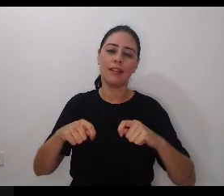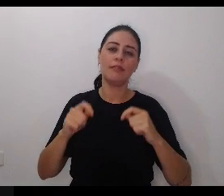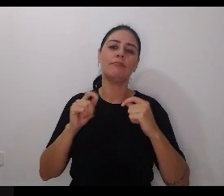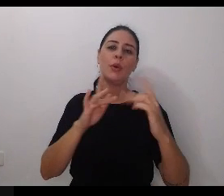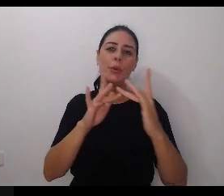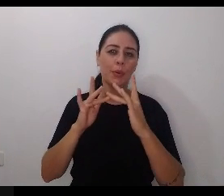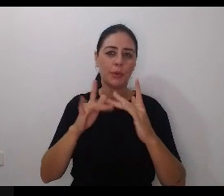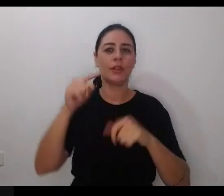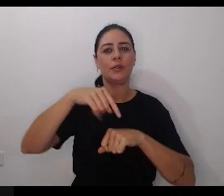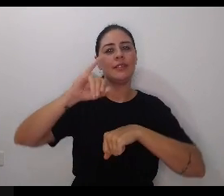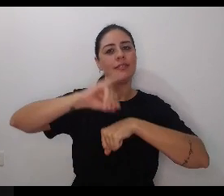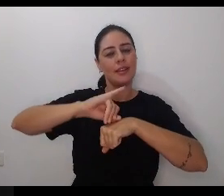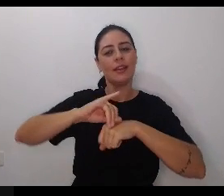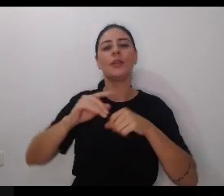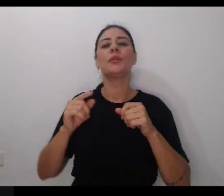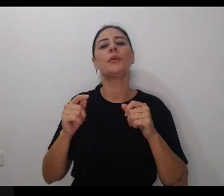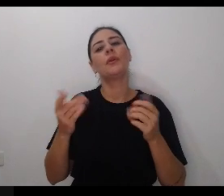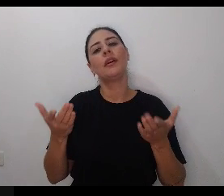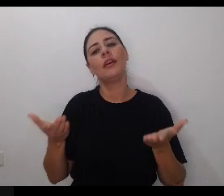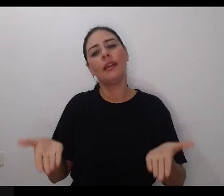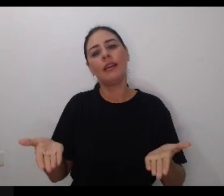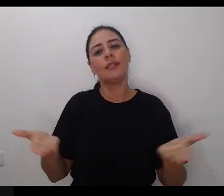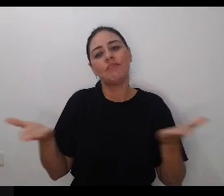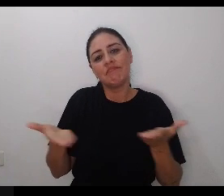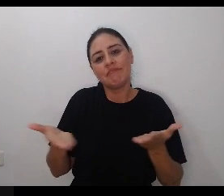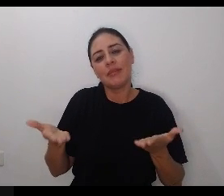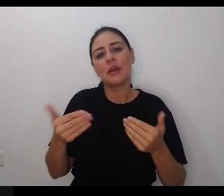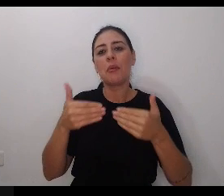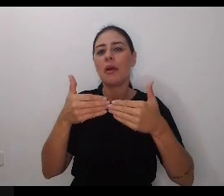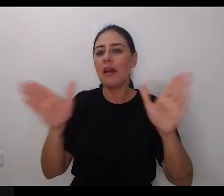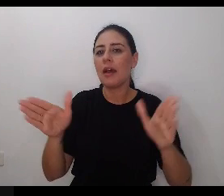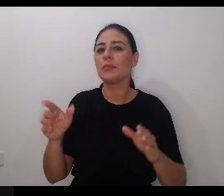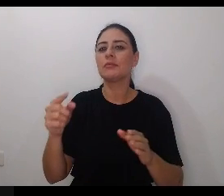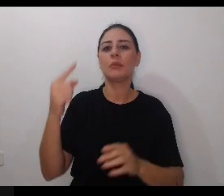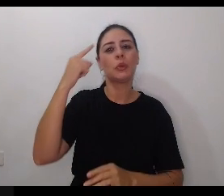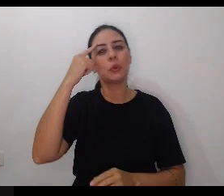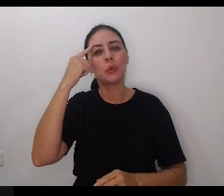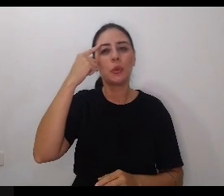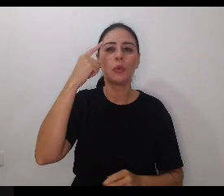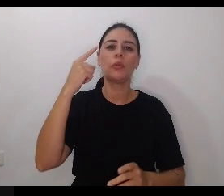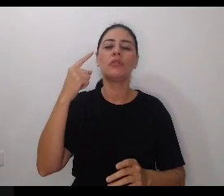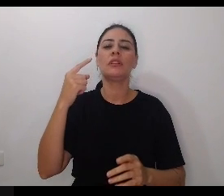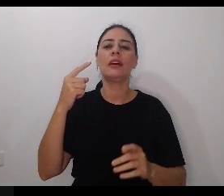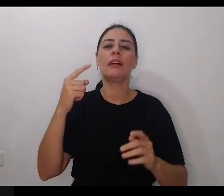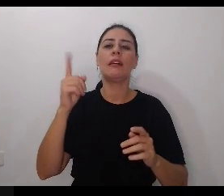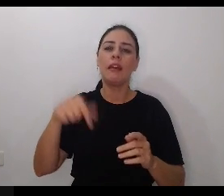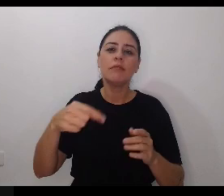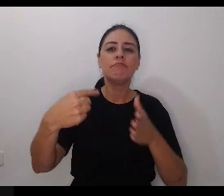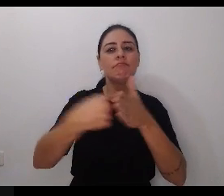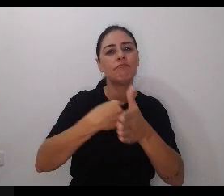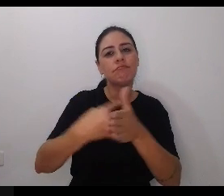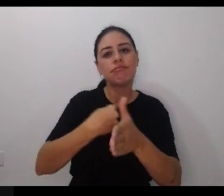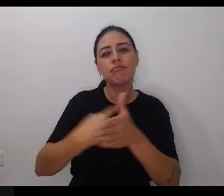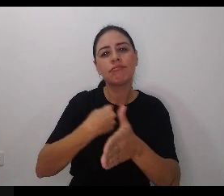contato, meu e-mail, para quem quiser entrar em contato. Também trabalho aqui no Centro de Especialidades Terapêuticas de Araucária, também pode